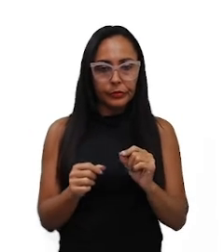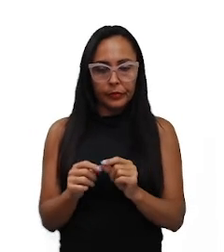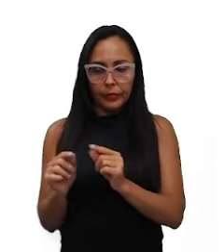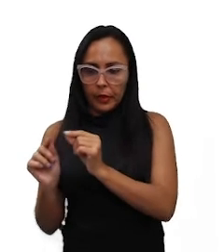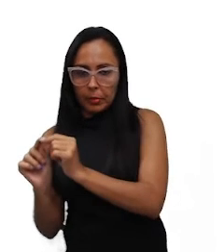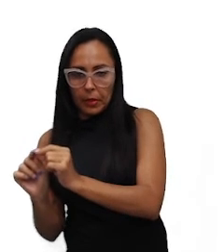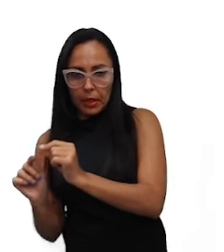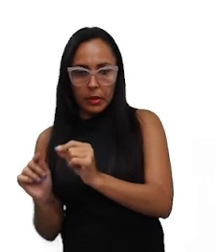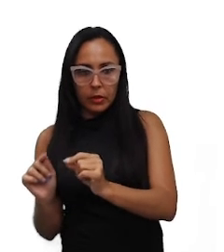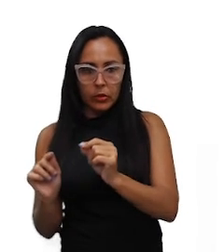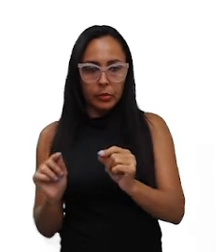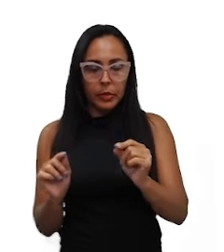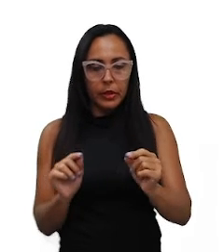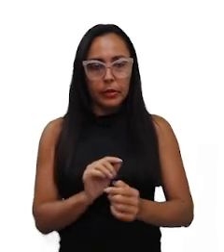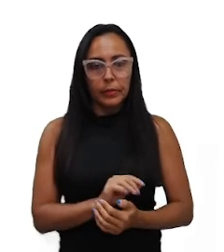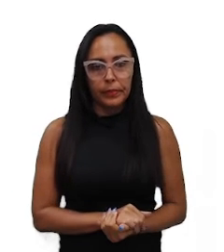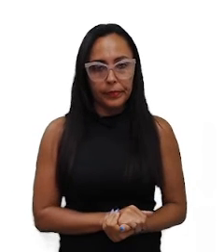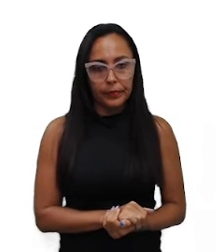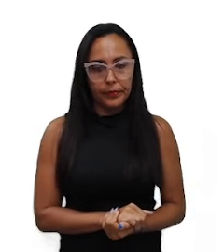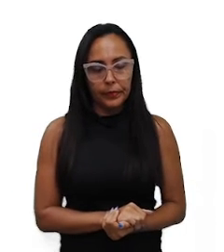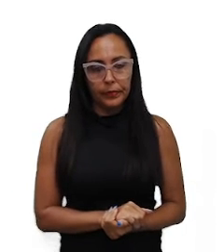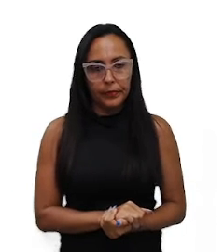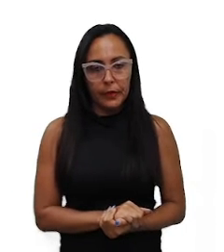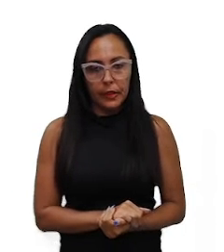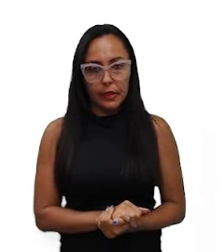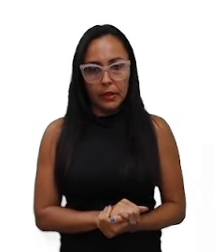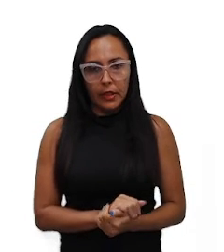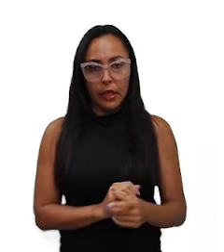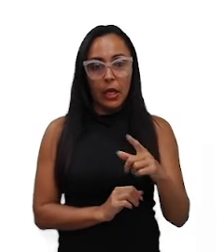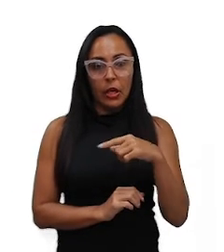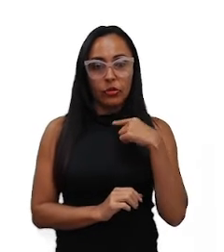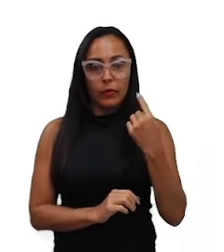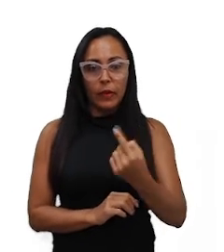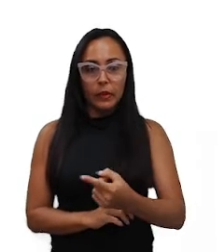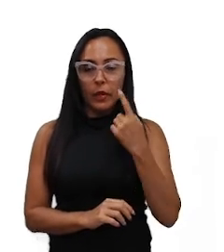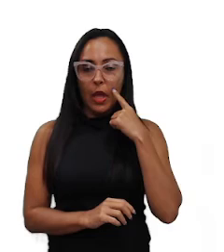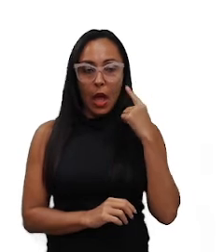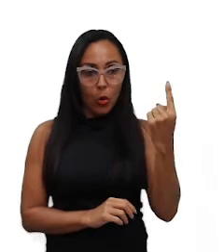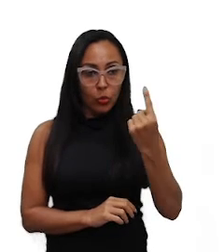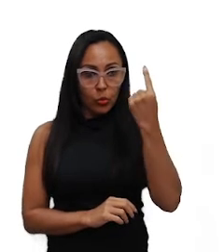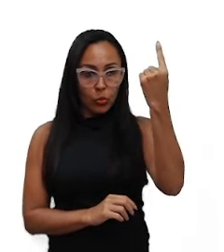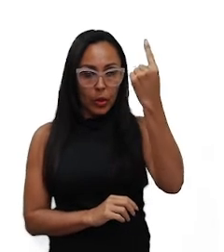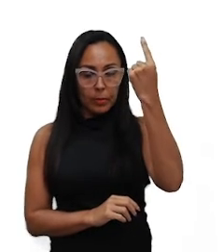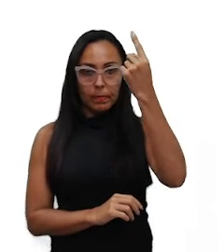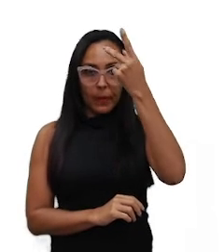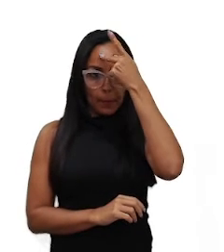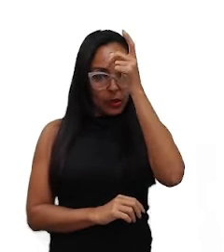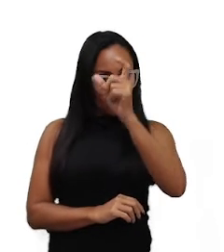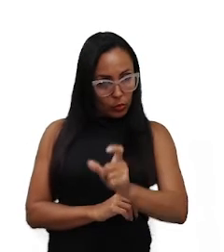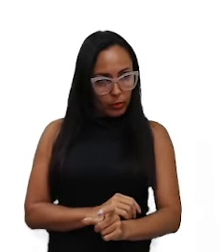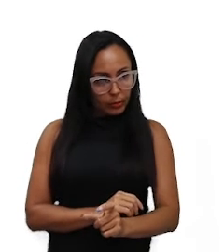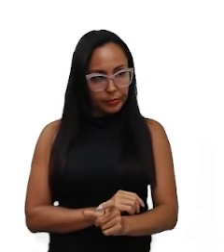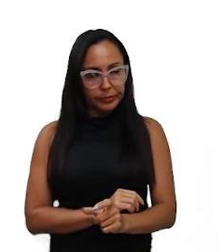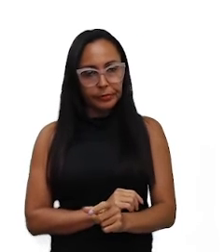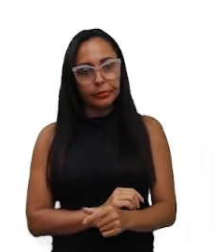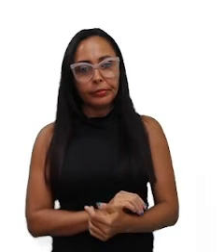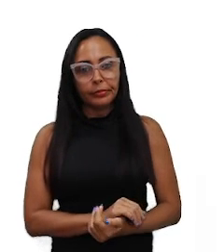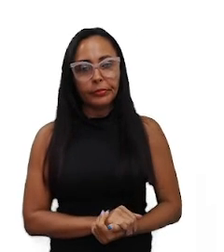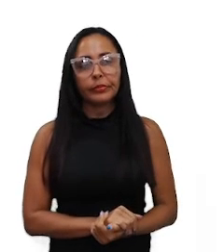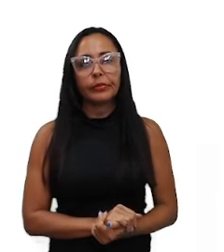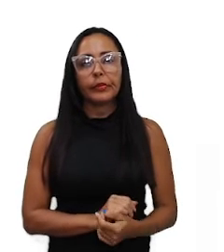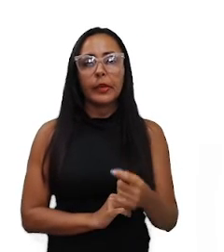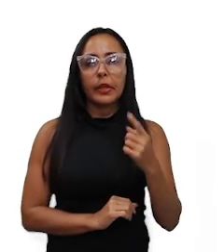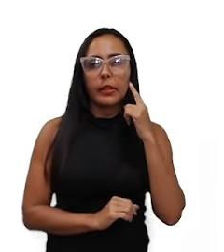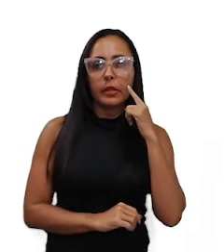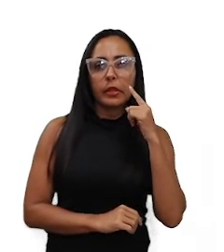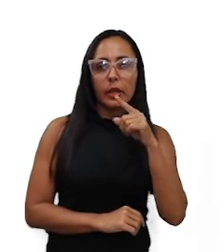piso, a gente vai definir a altura do observador. Nesse desenho, como a